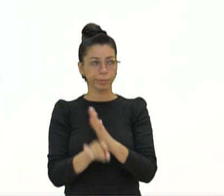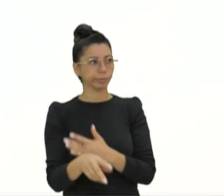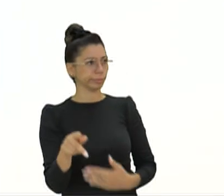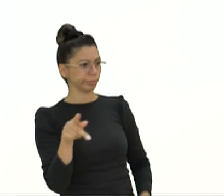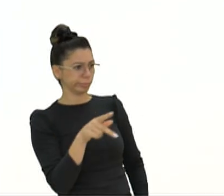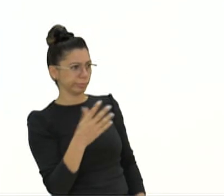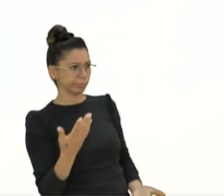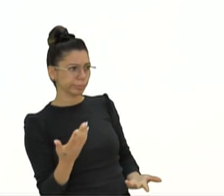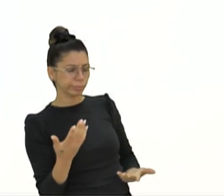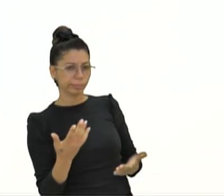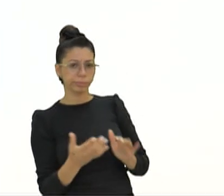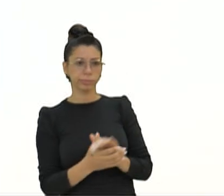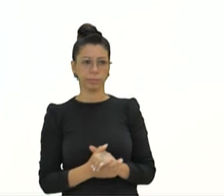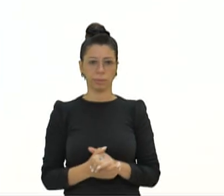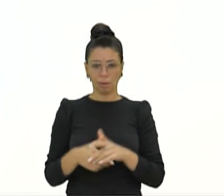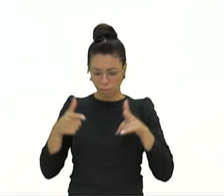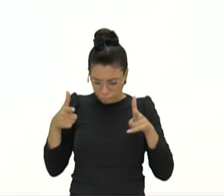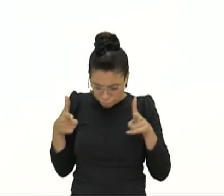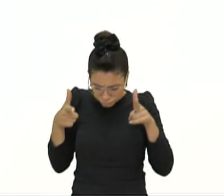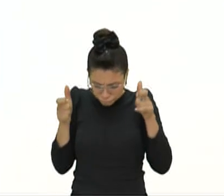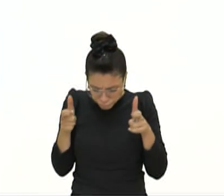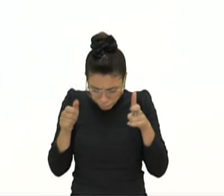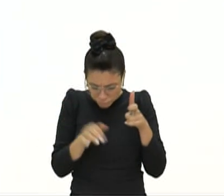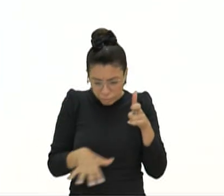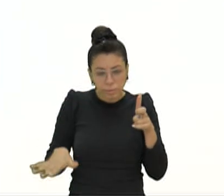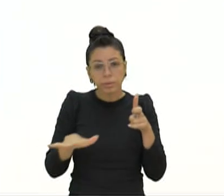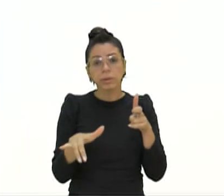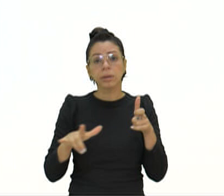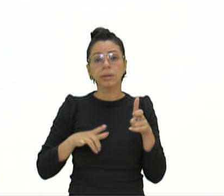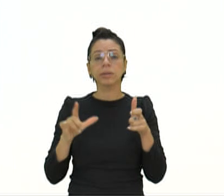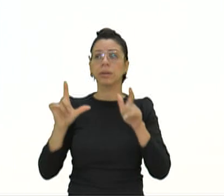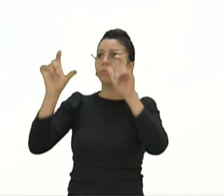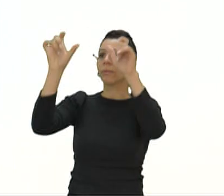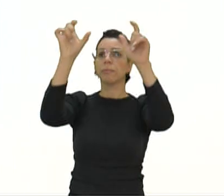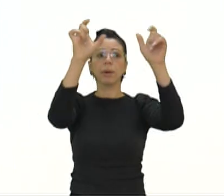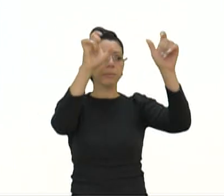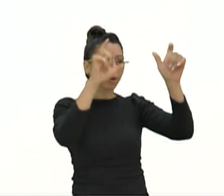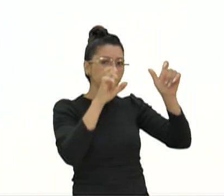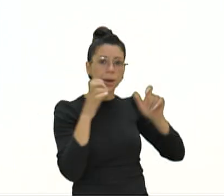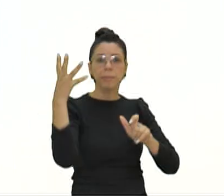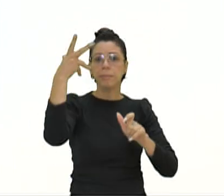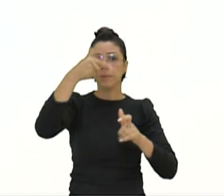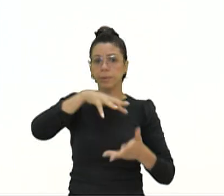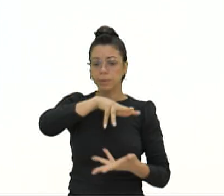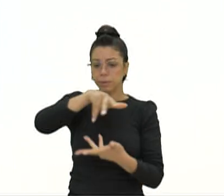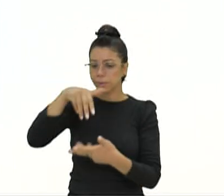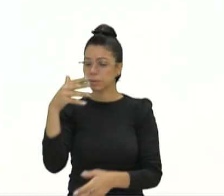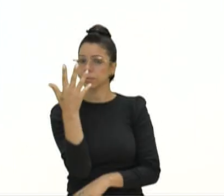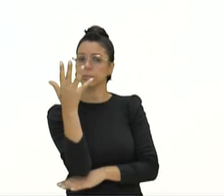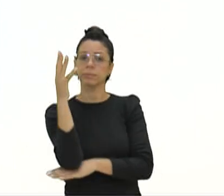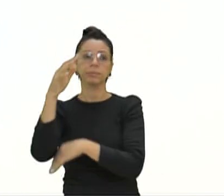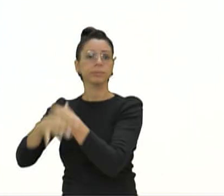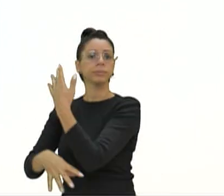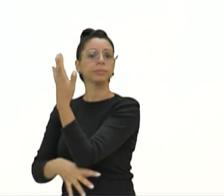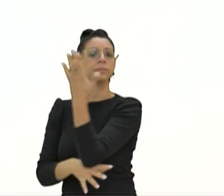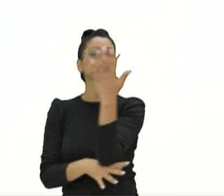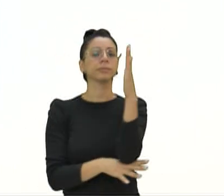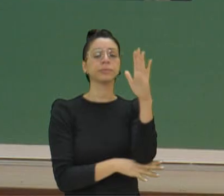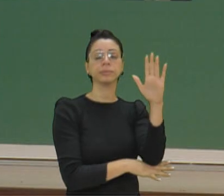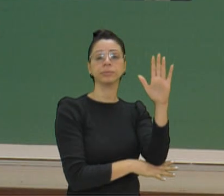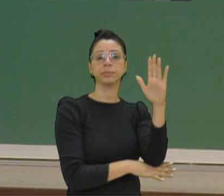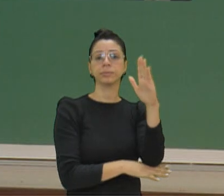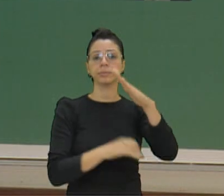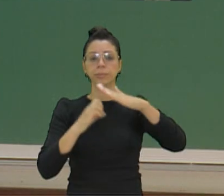Fabiano, você tirou uma foto do chão, você não tinha tanta coisa bonita para tirar no mundo? Árvores,